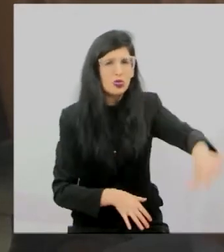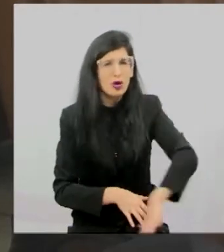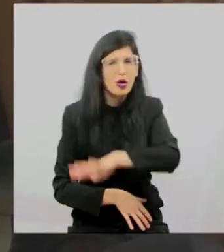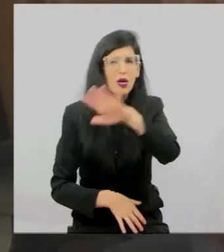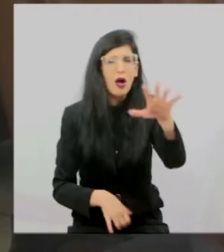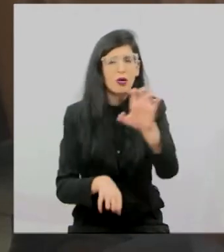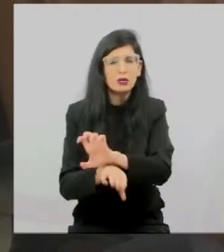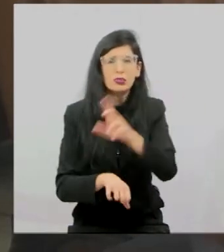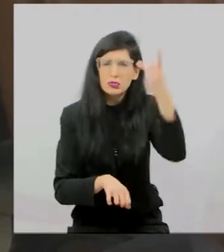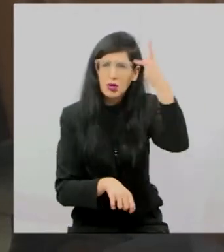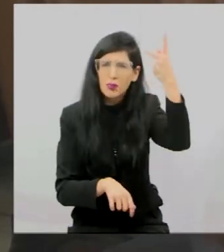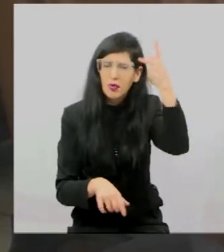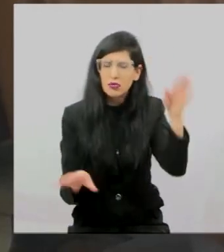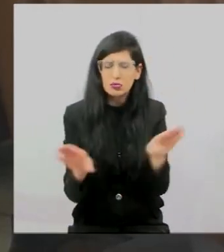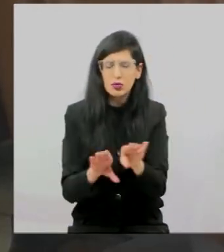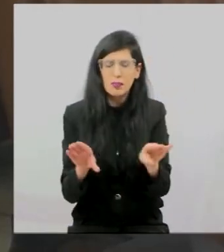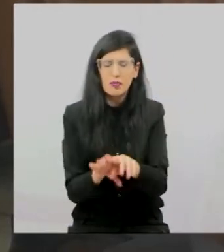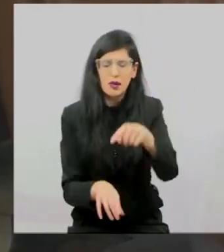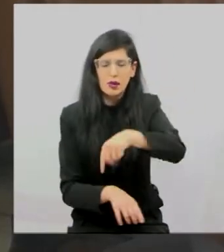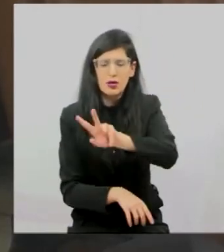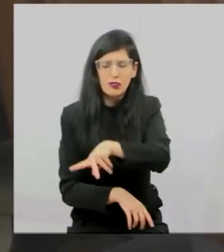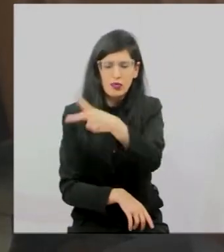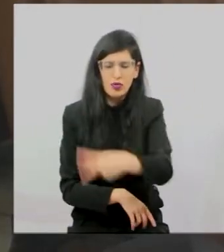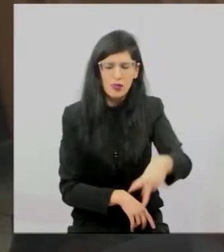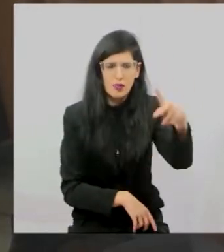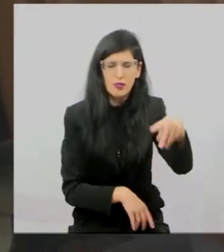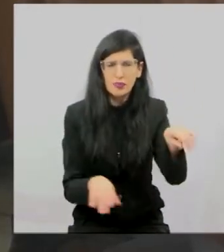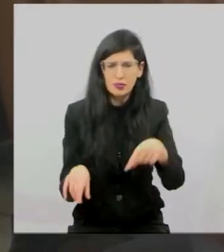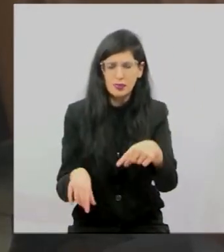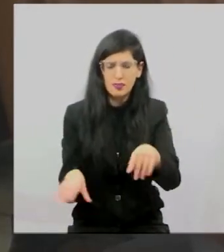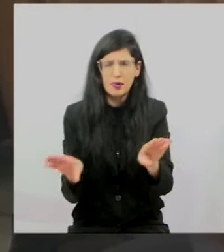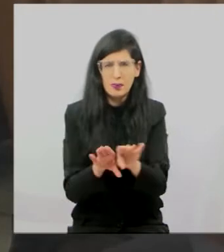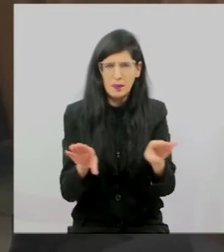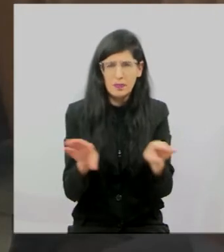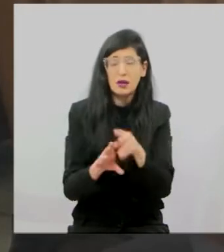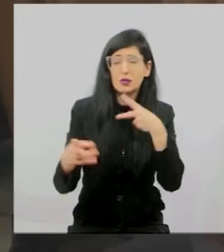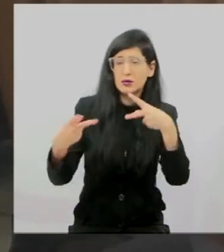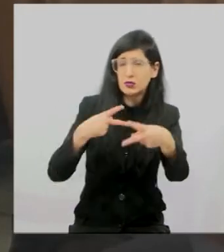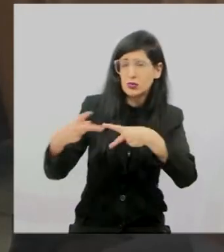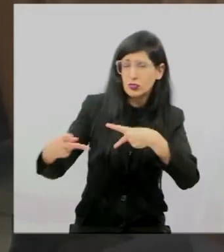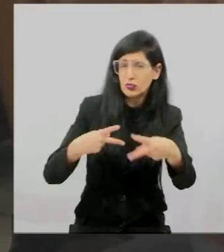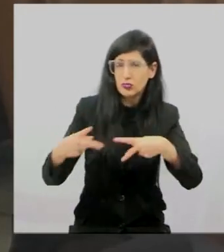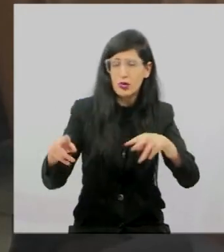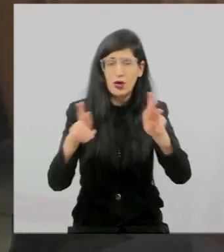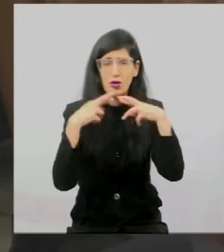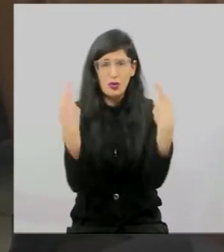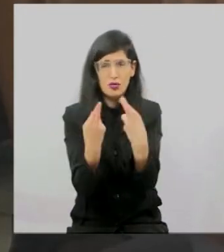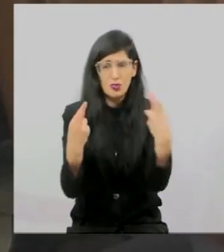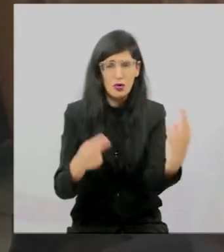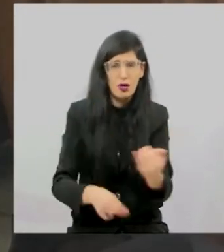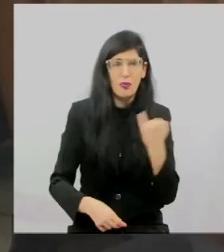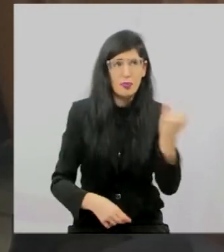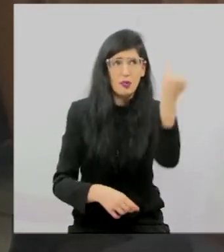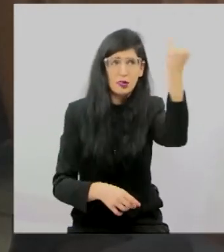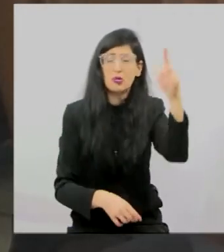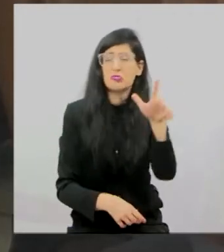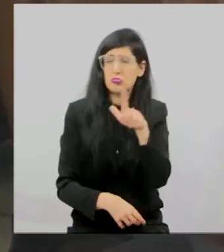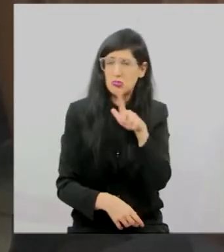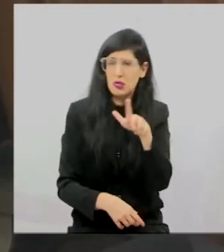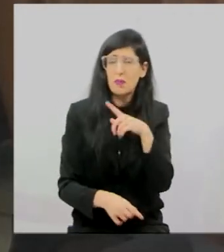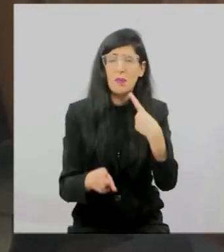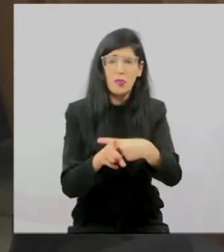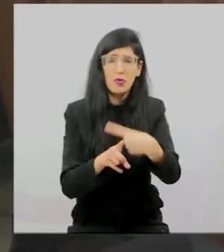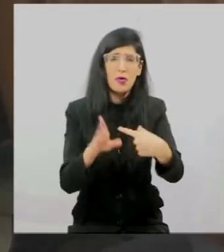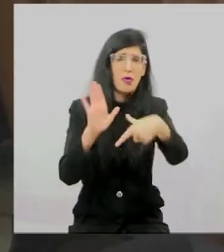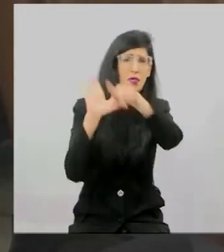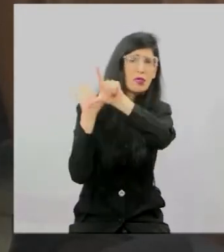Paraíba aqui, né? Inclusive ocorreu essa audiência aqui em São José dos Campos por conta do meu pedido feito